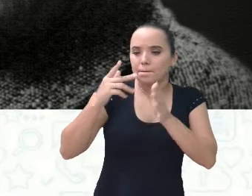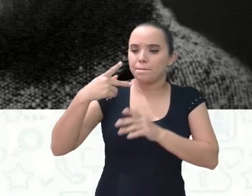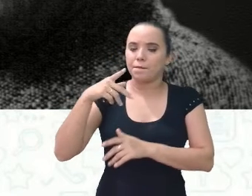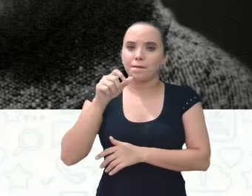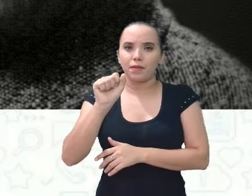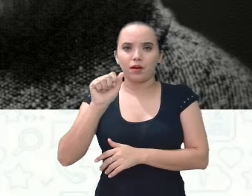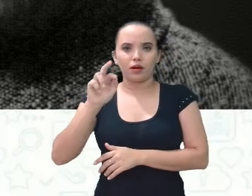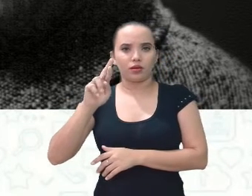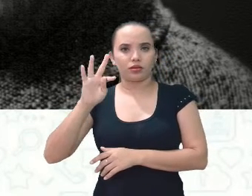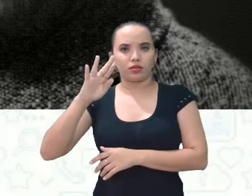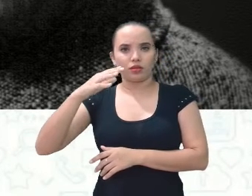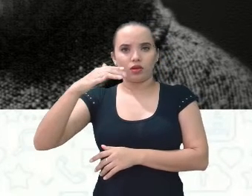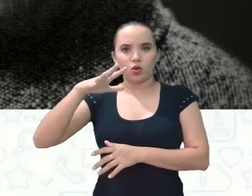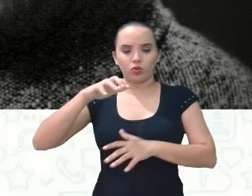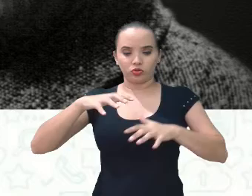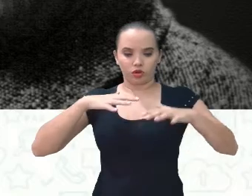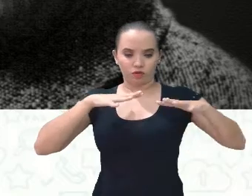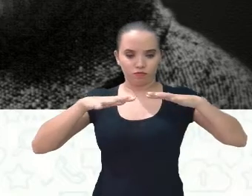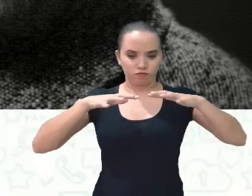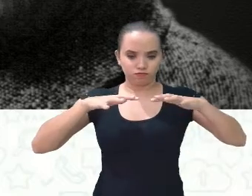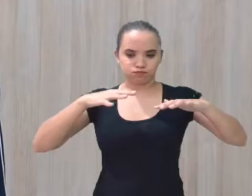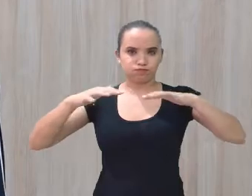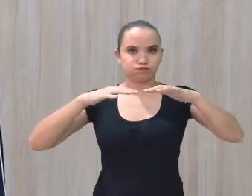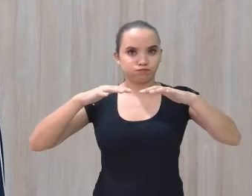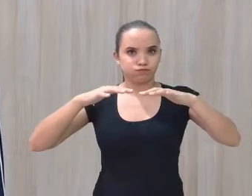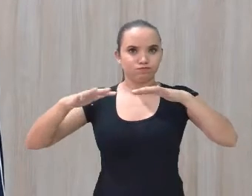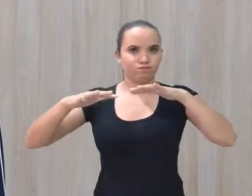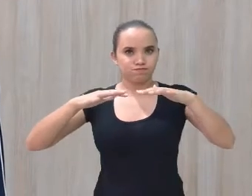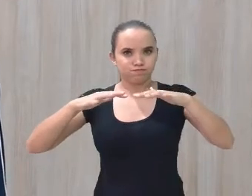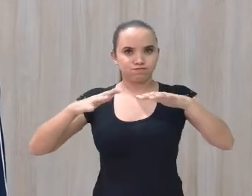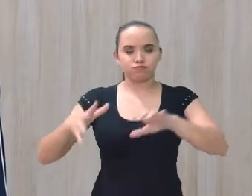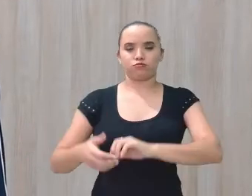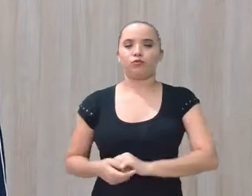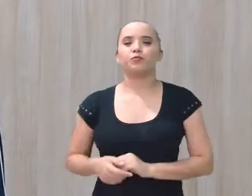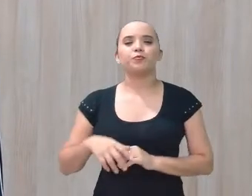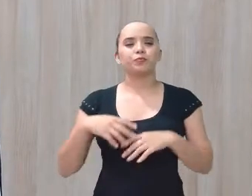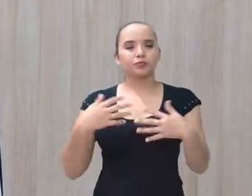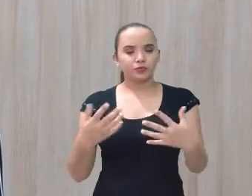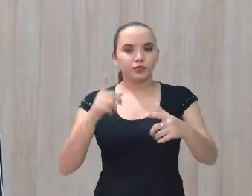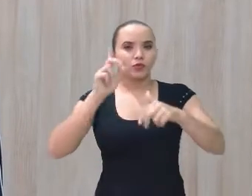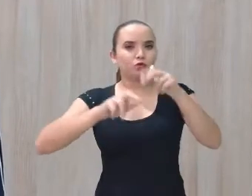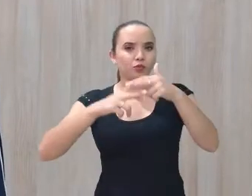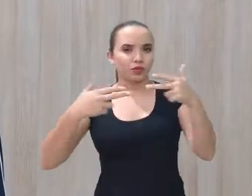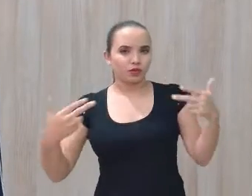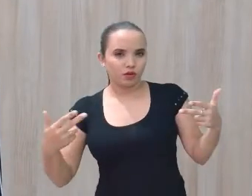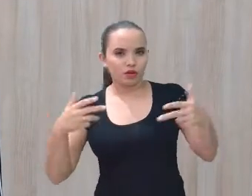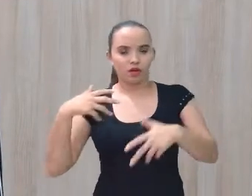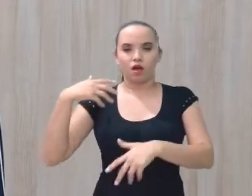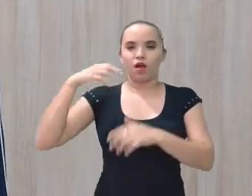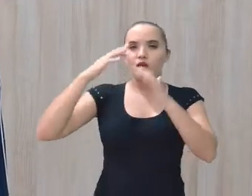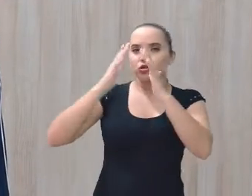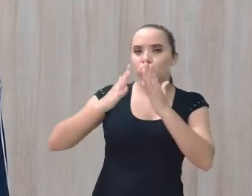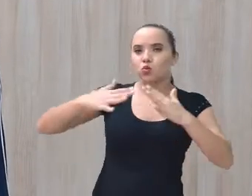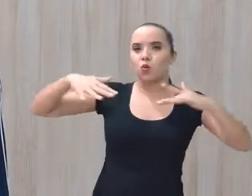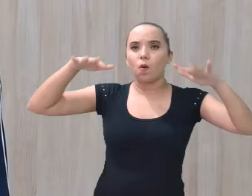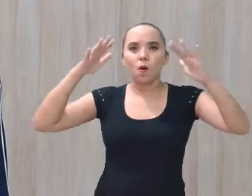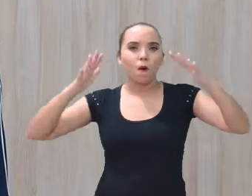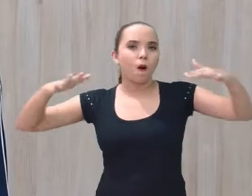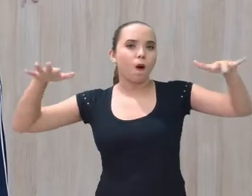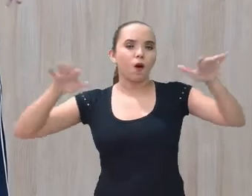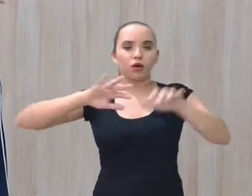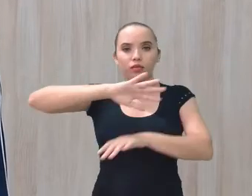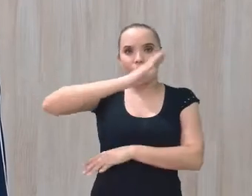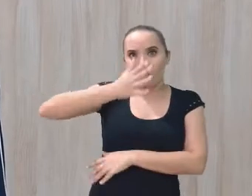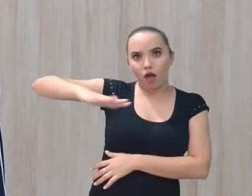partículas vibram. Então, é a vibração das partículas dos materiais, tanto do ar, da água, como de toda